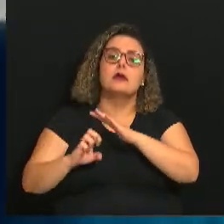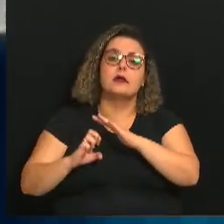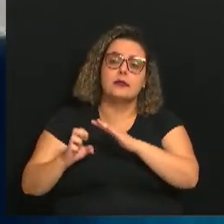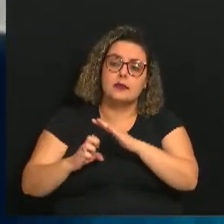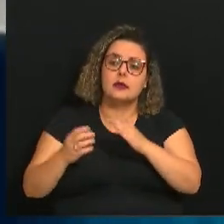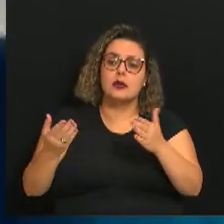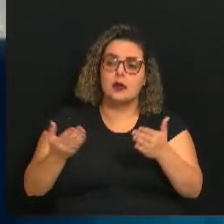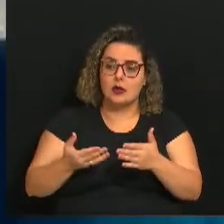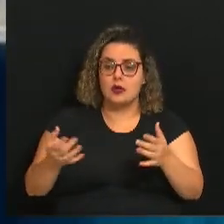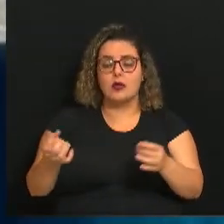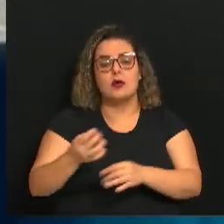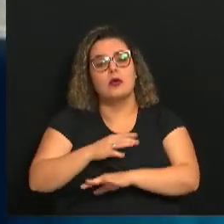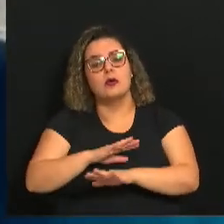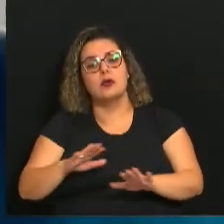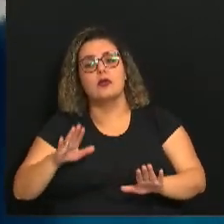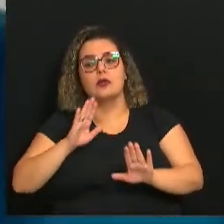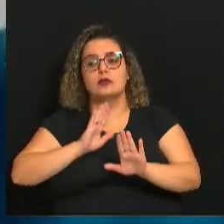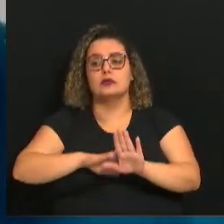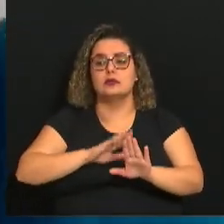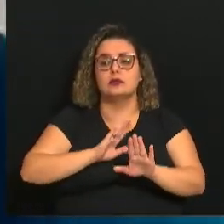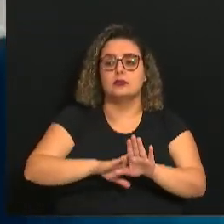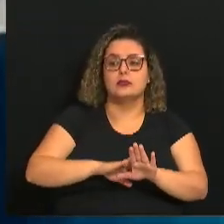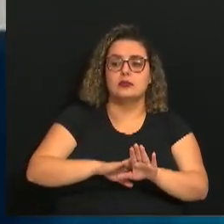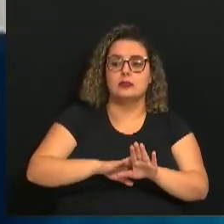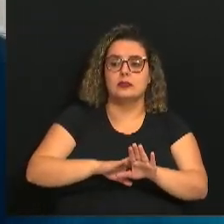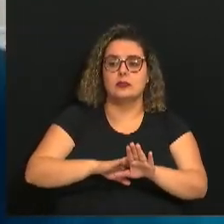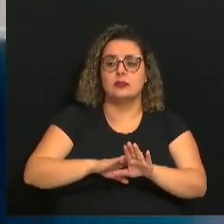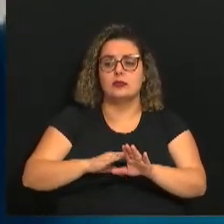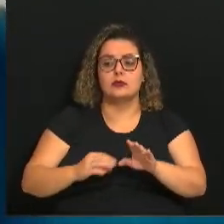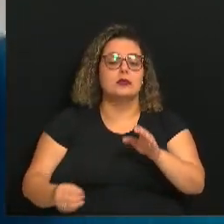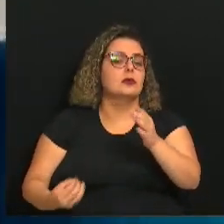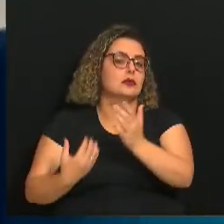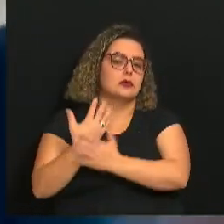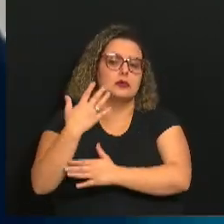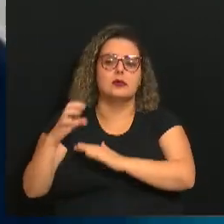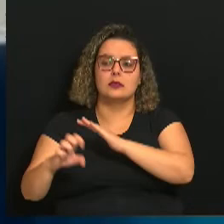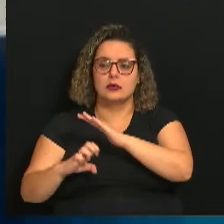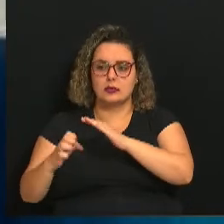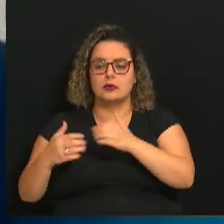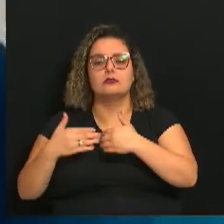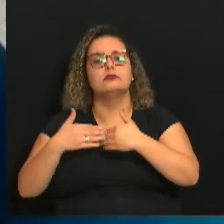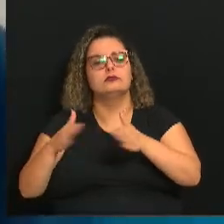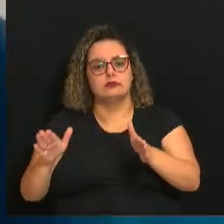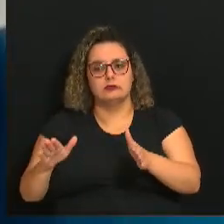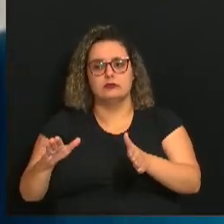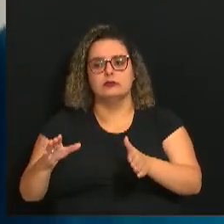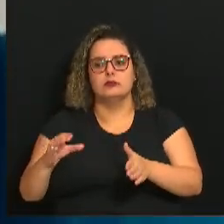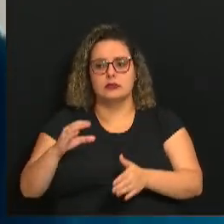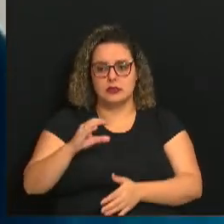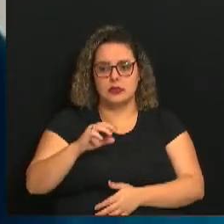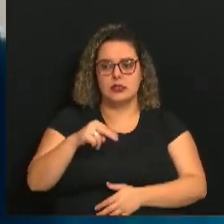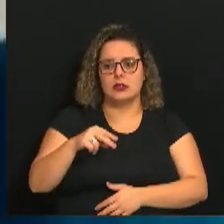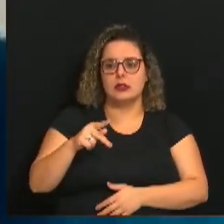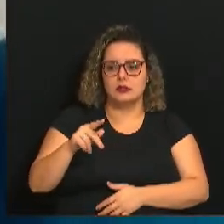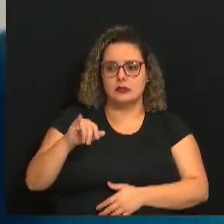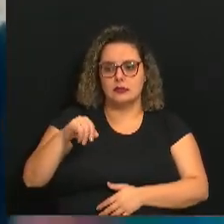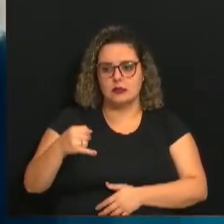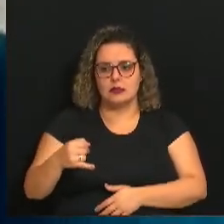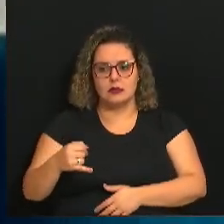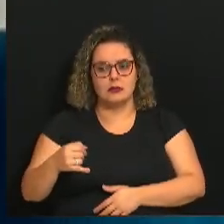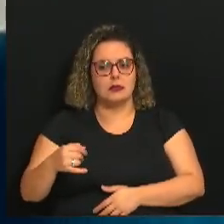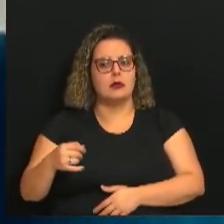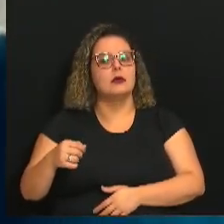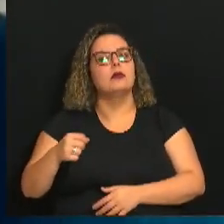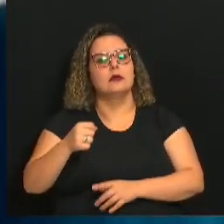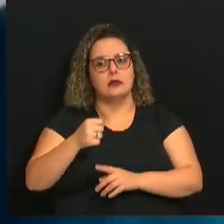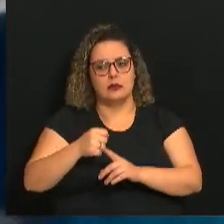ela encerra a sua atividade, monta uma nova empresa, abre um novo CNPJ, mas é o mesmo sócio, né? A gente